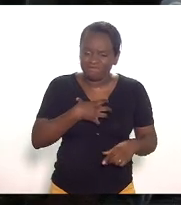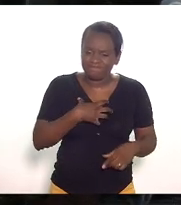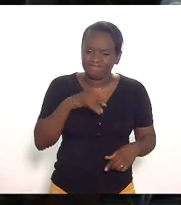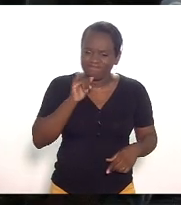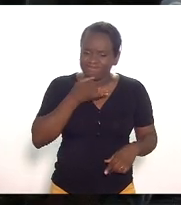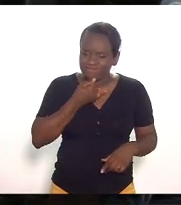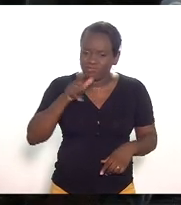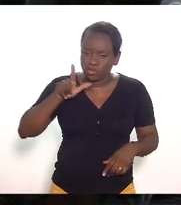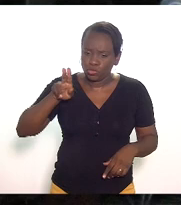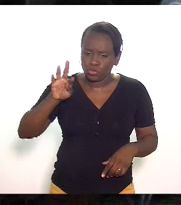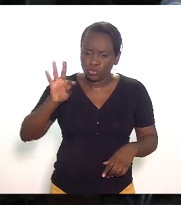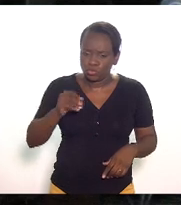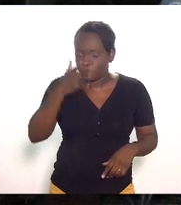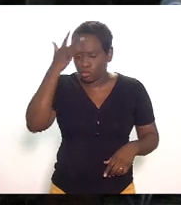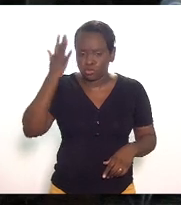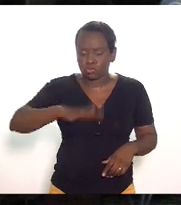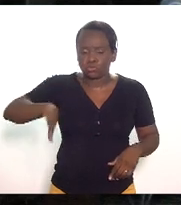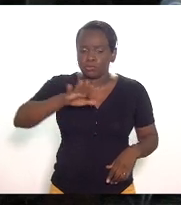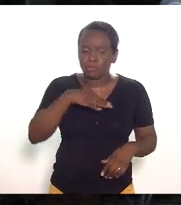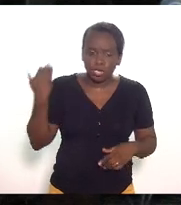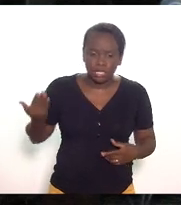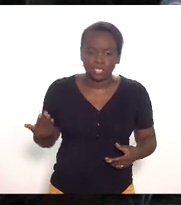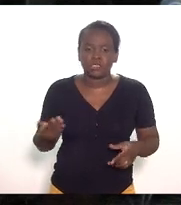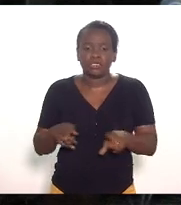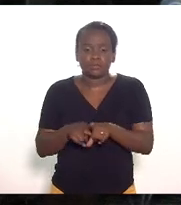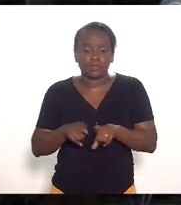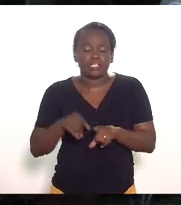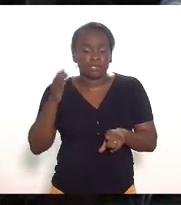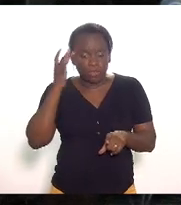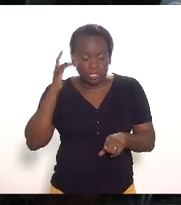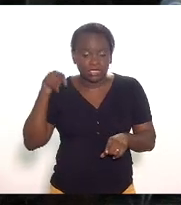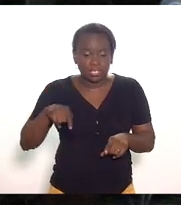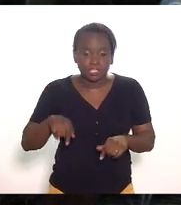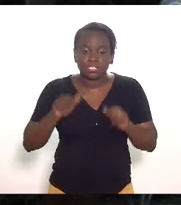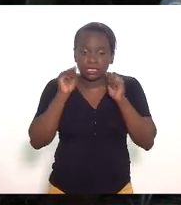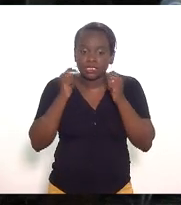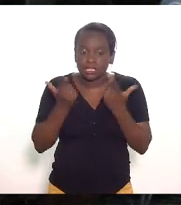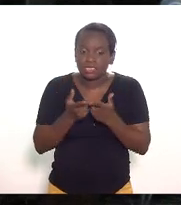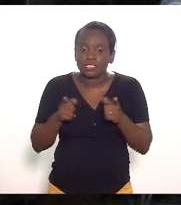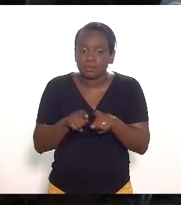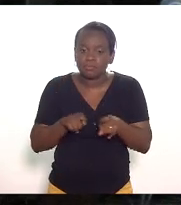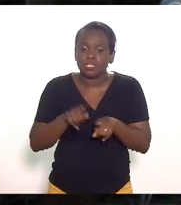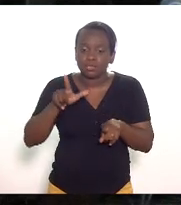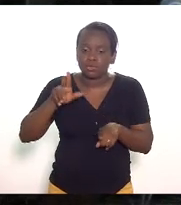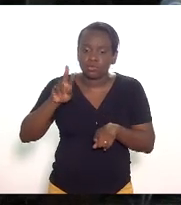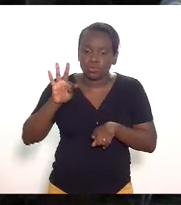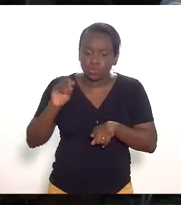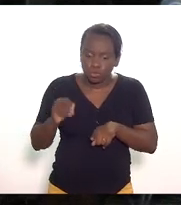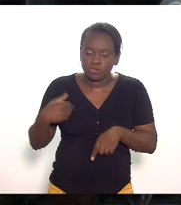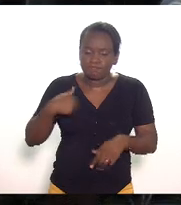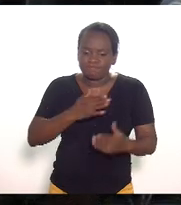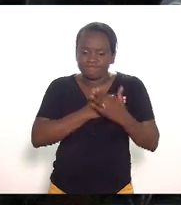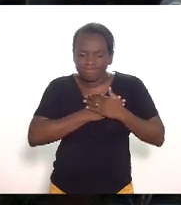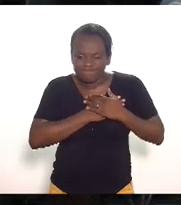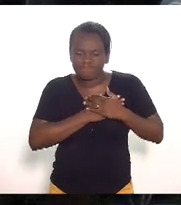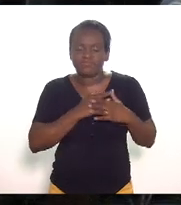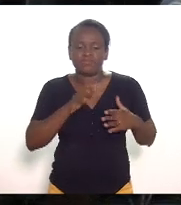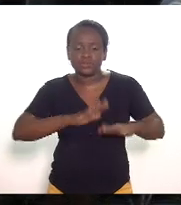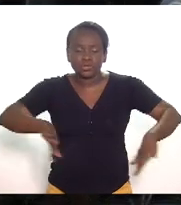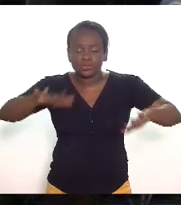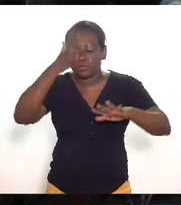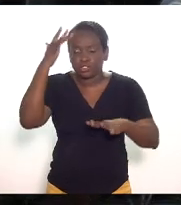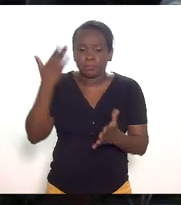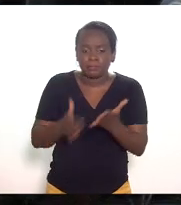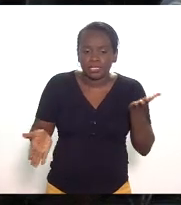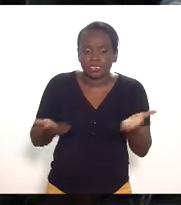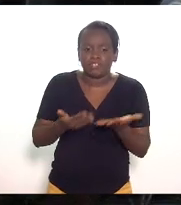dia por todos os mortos. Acredito que esta casa também esteja de luto, me solidarizando com todos que perderam